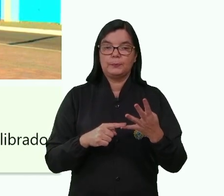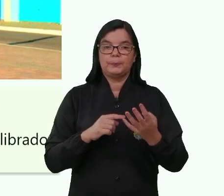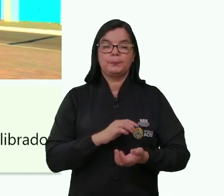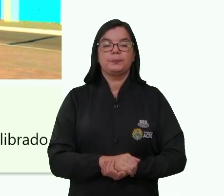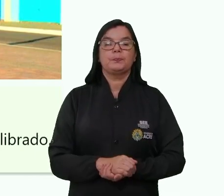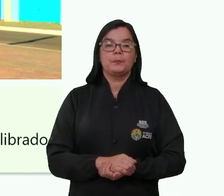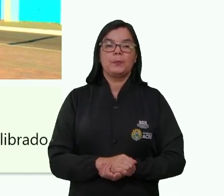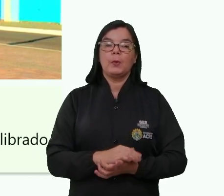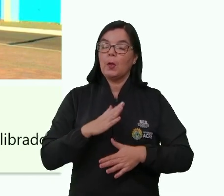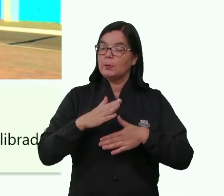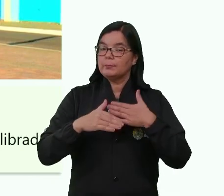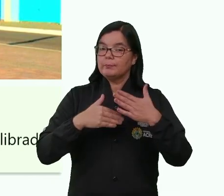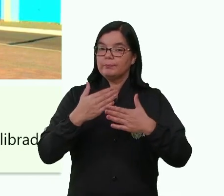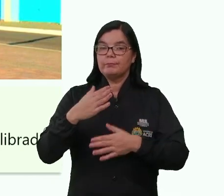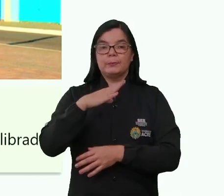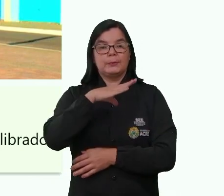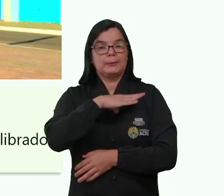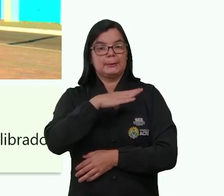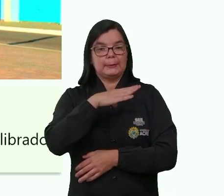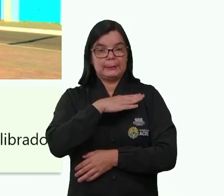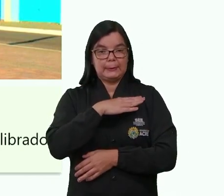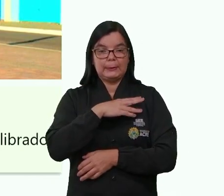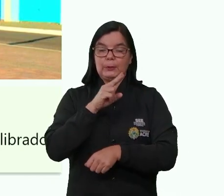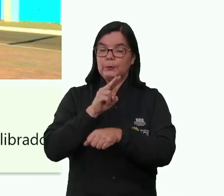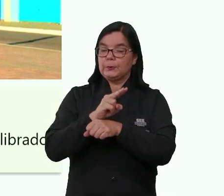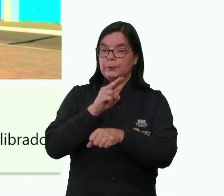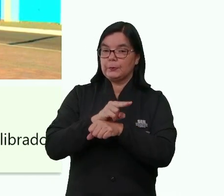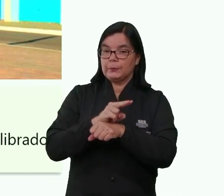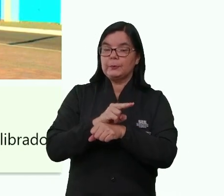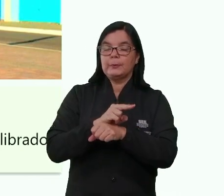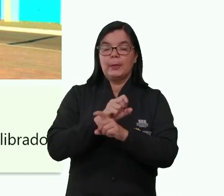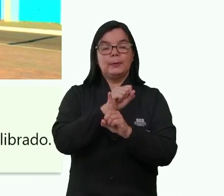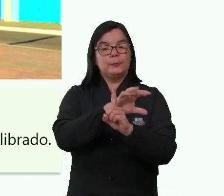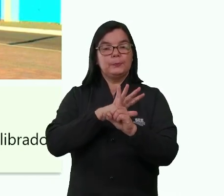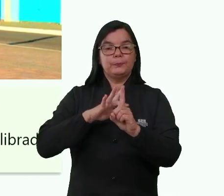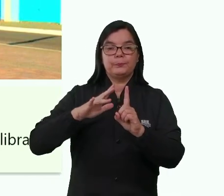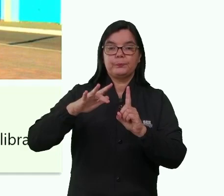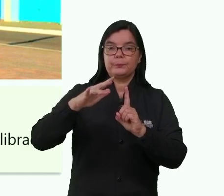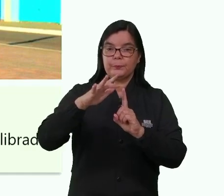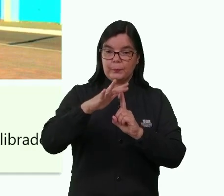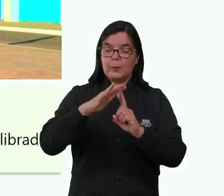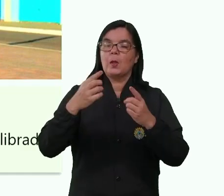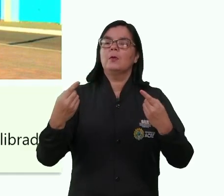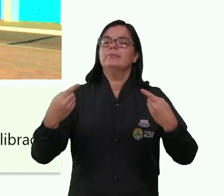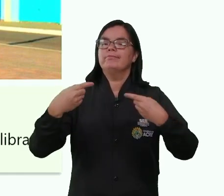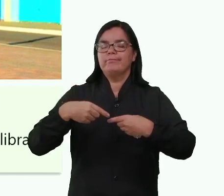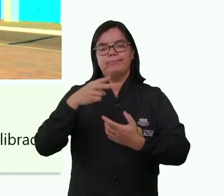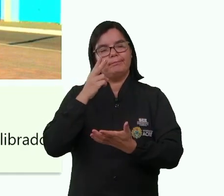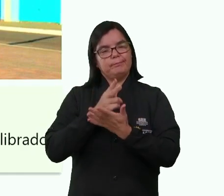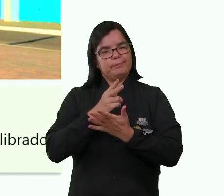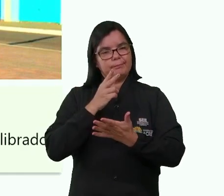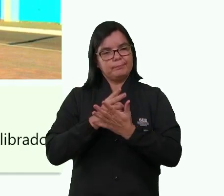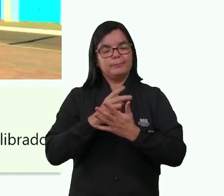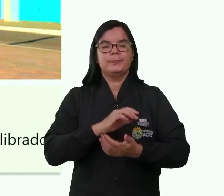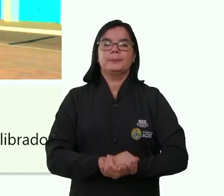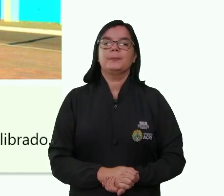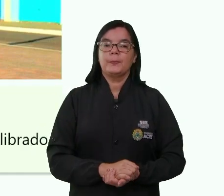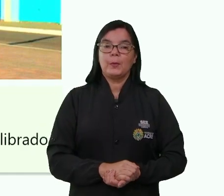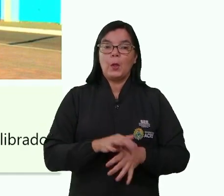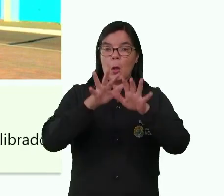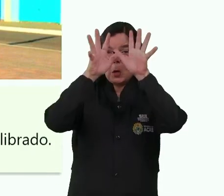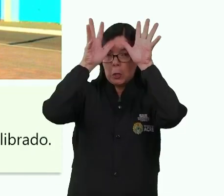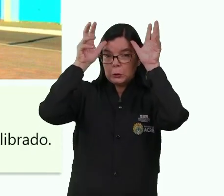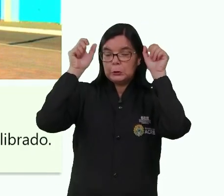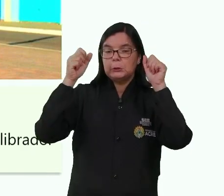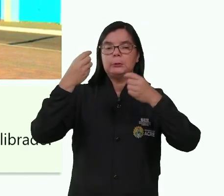apontamentos. Desenvolvimento urbano e preservação ambiental são desafios permanentes. O